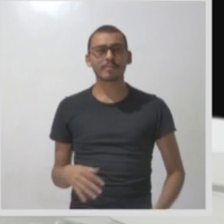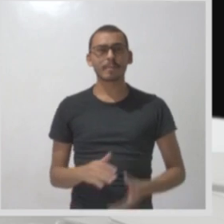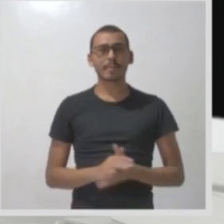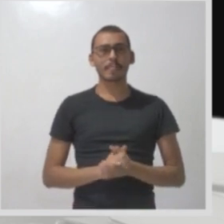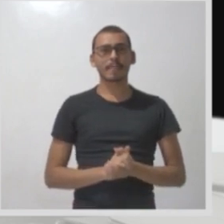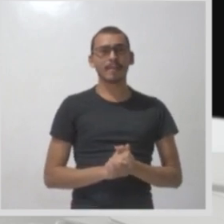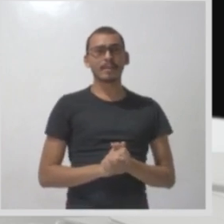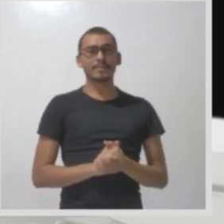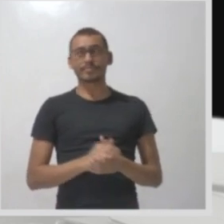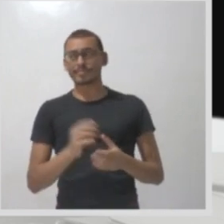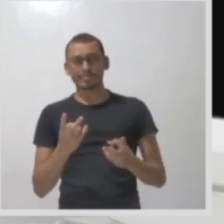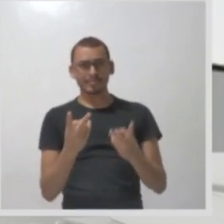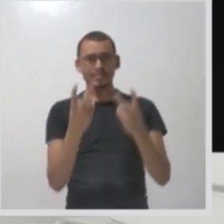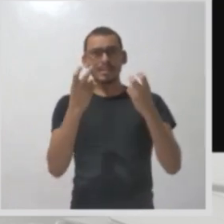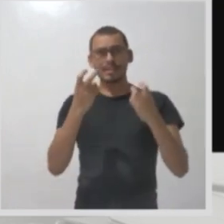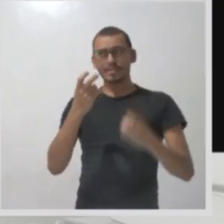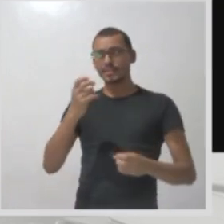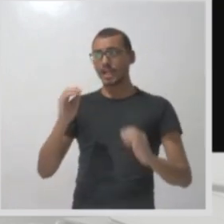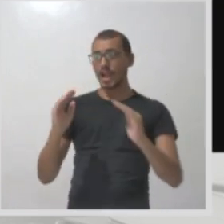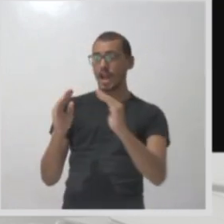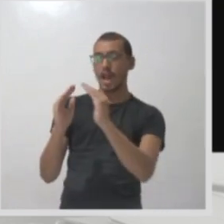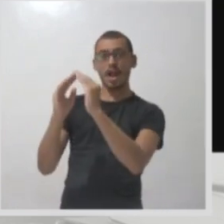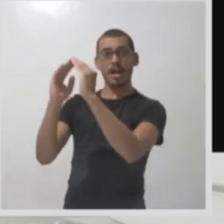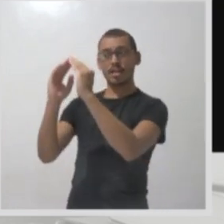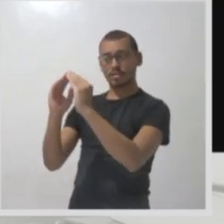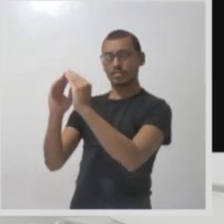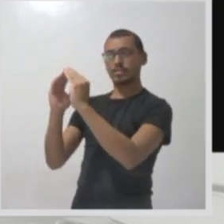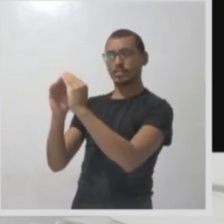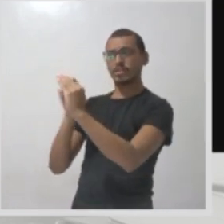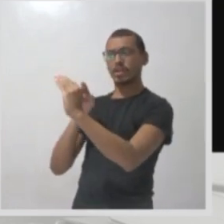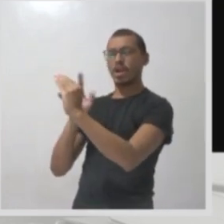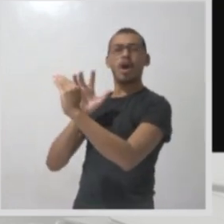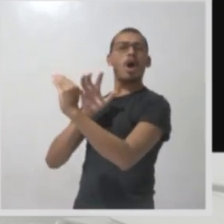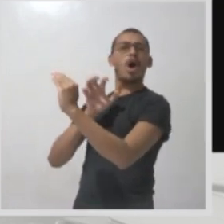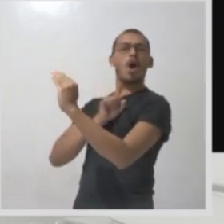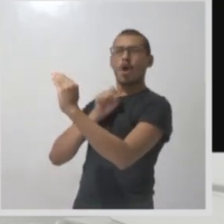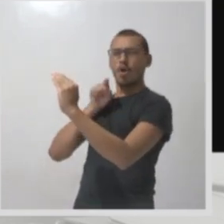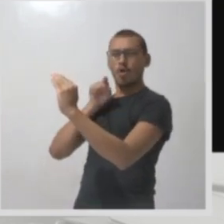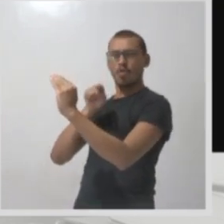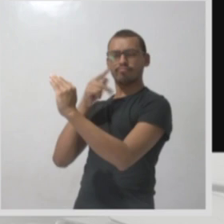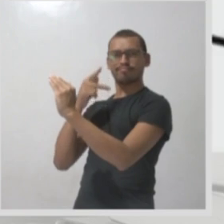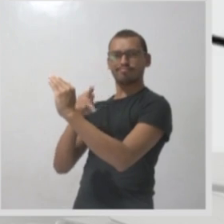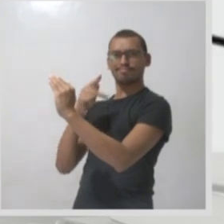Vai ler na casa de alguém o gosto que o dono tem.